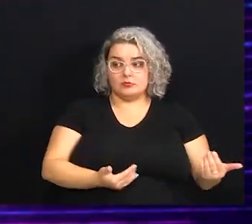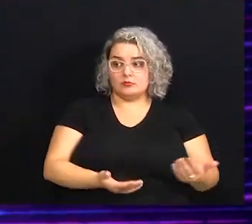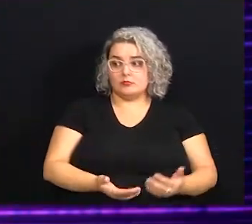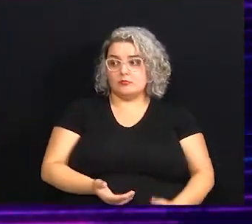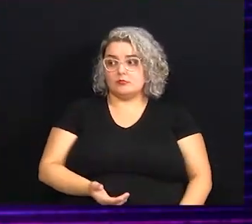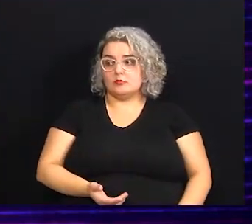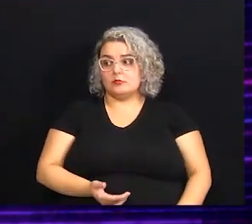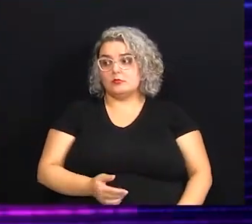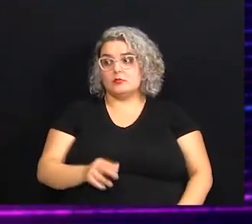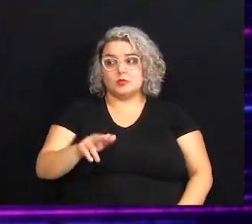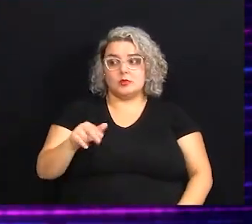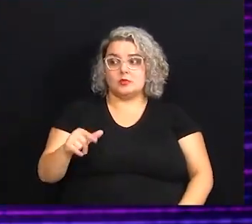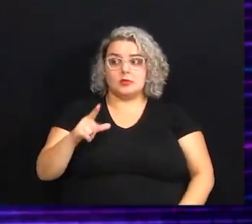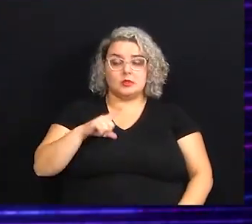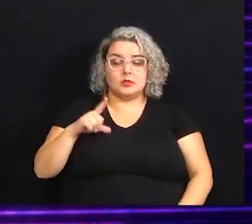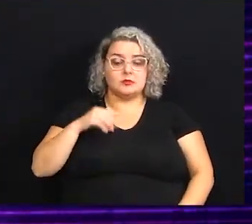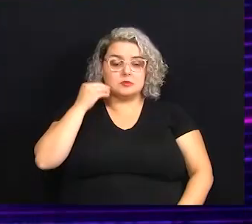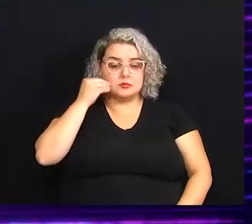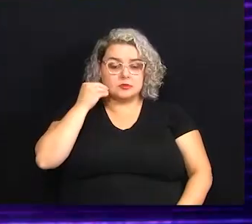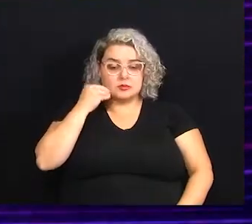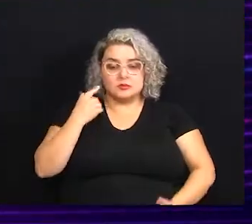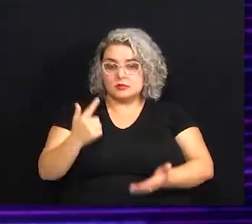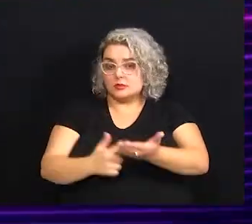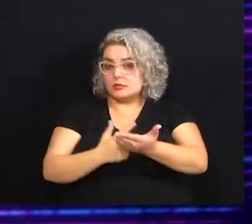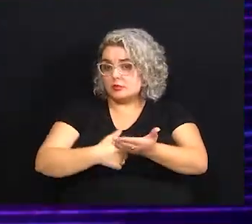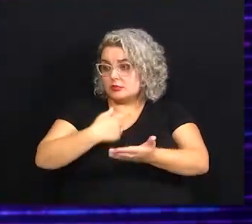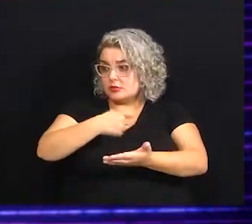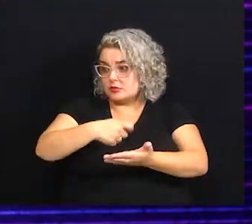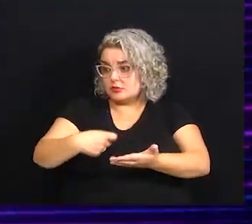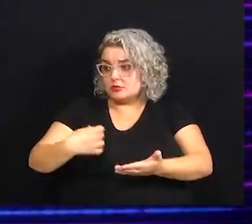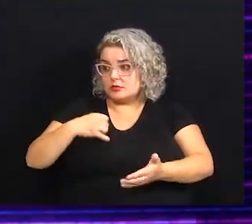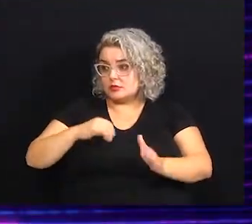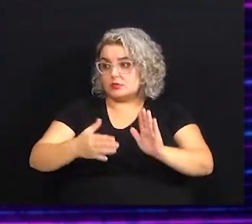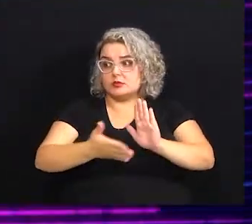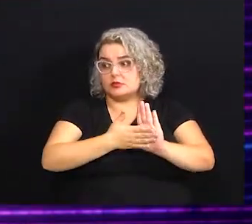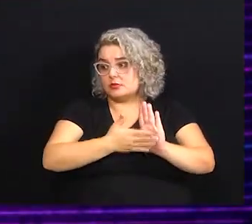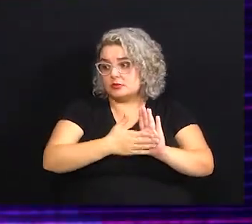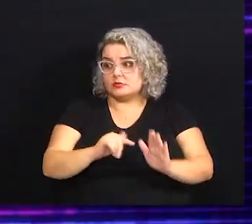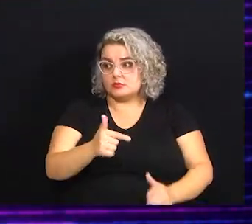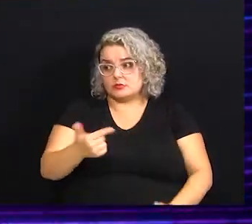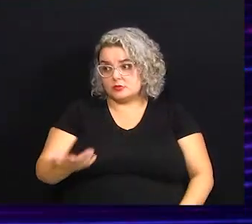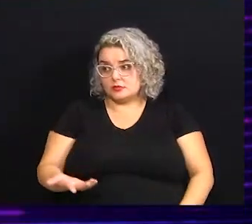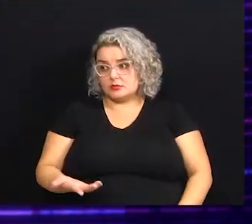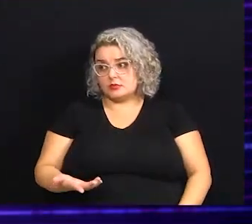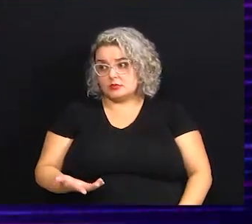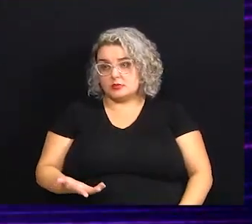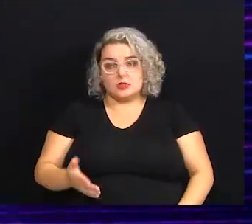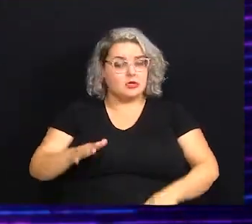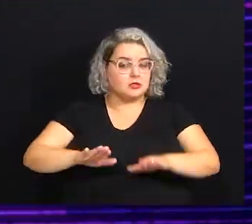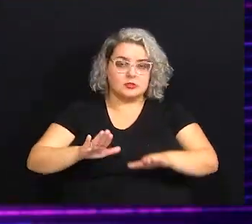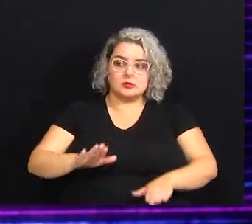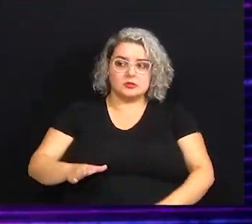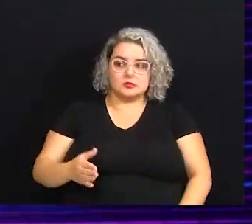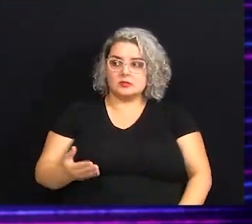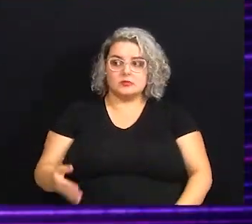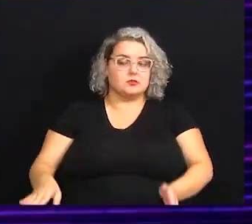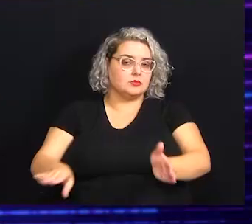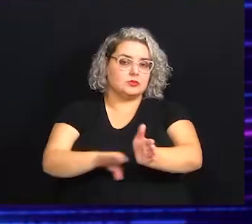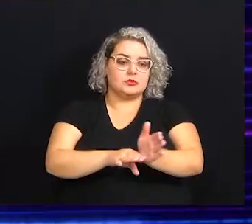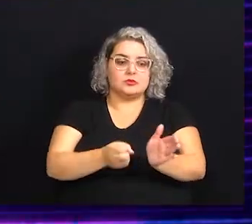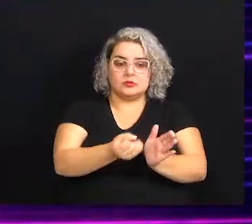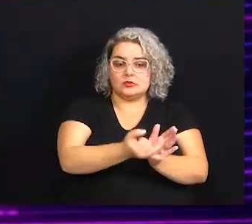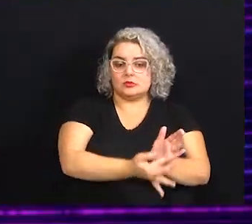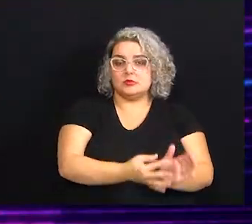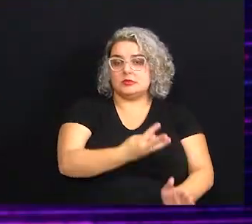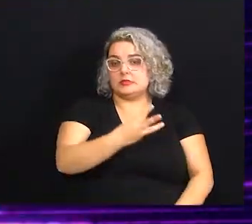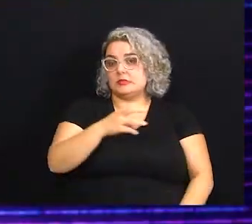sem nunca ter tido uma experiência de escrever um livro, se eu não tivesse o propósito para escrevê-lo, certamente eu não chegaria nas 300 páginas que ele chegou só